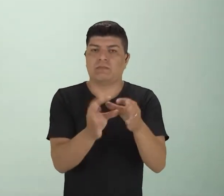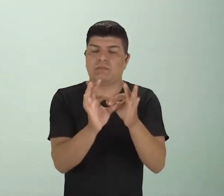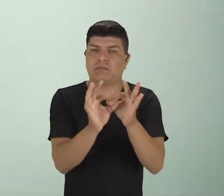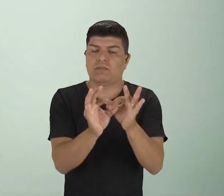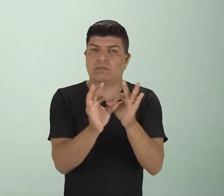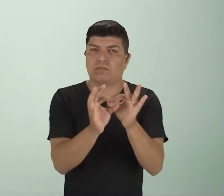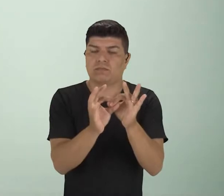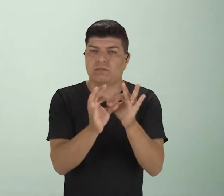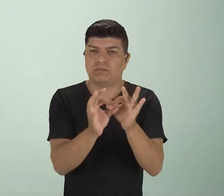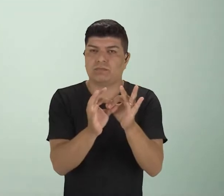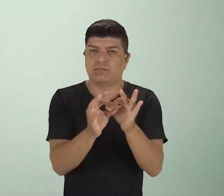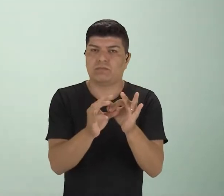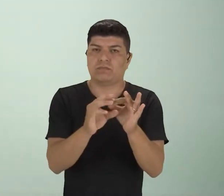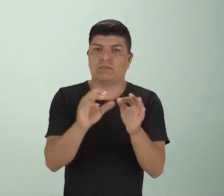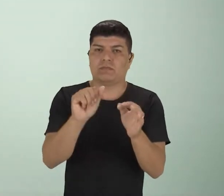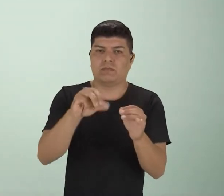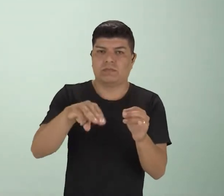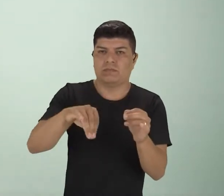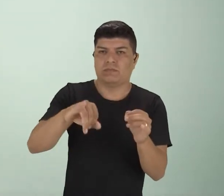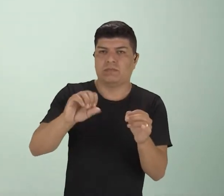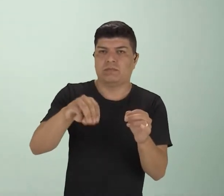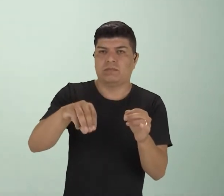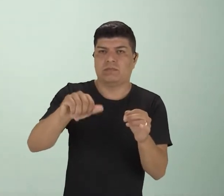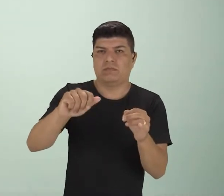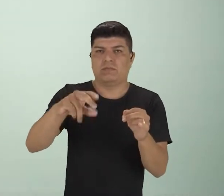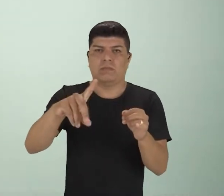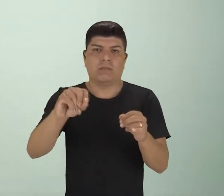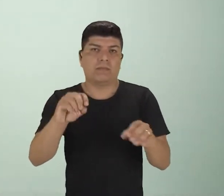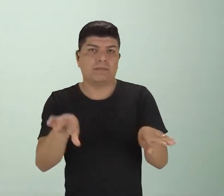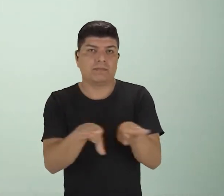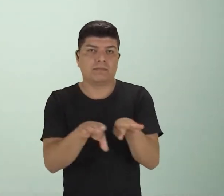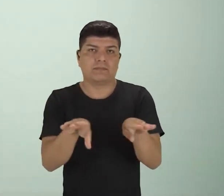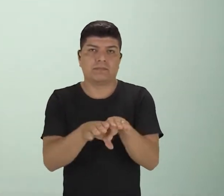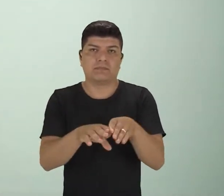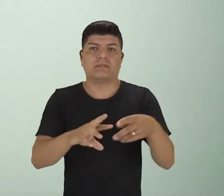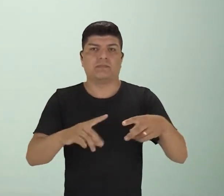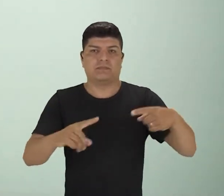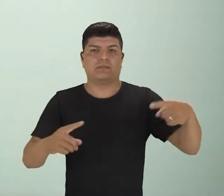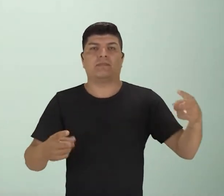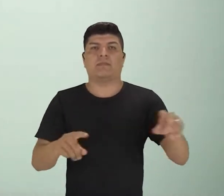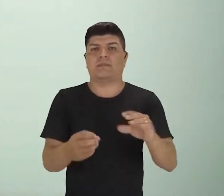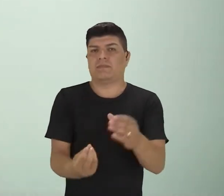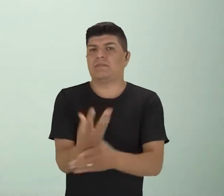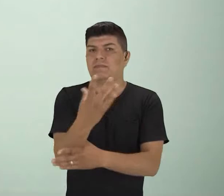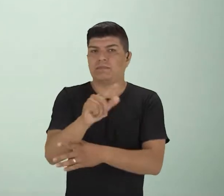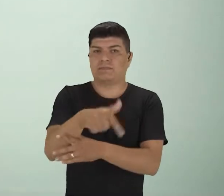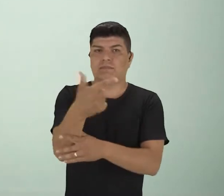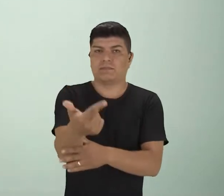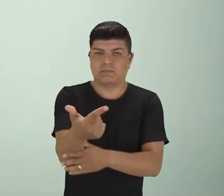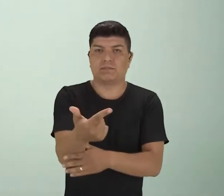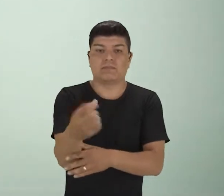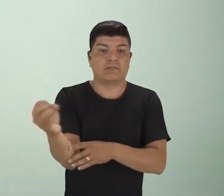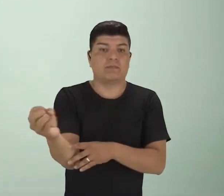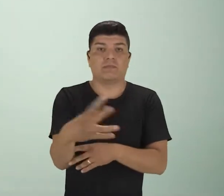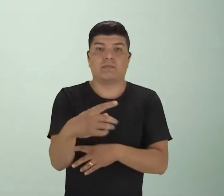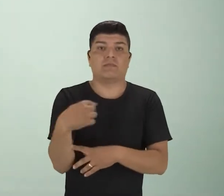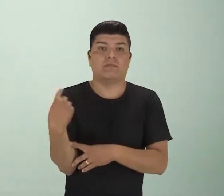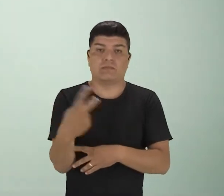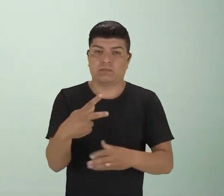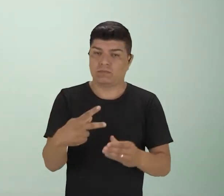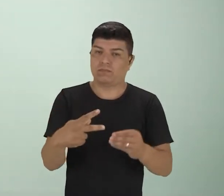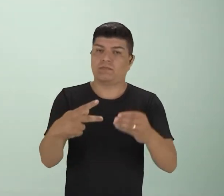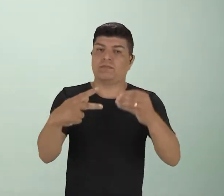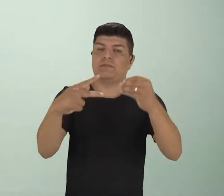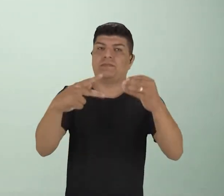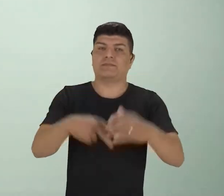unir aminoácidos, formando uma cadeia polipeptídica que vai dar origem à nossa